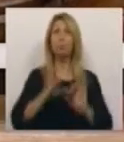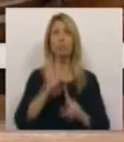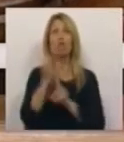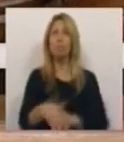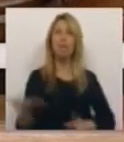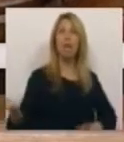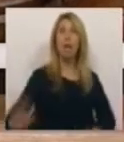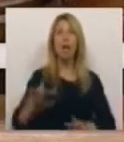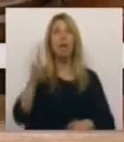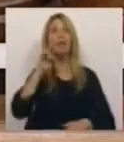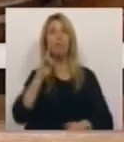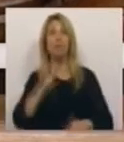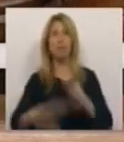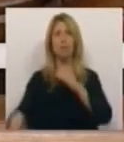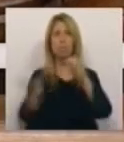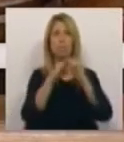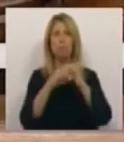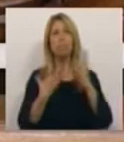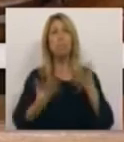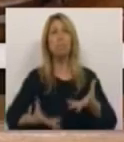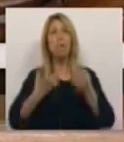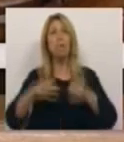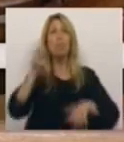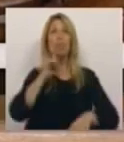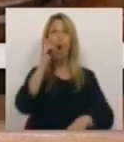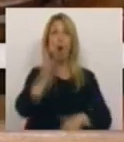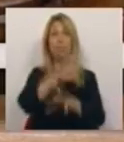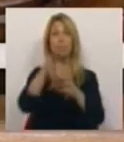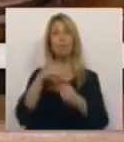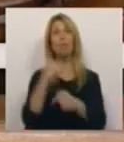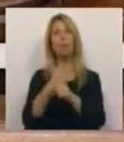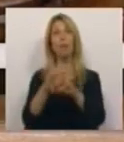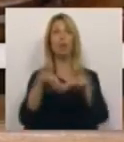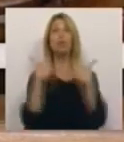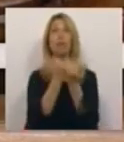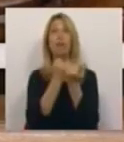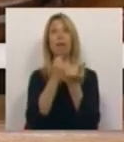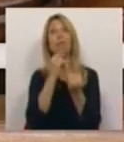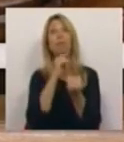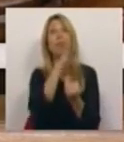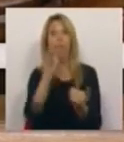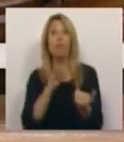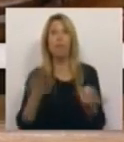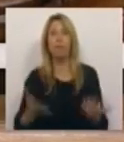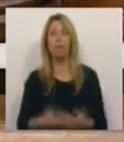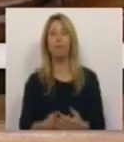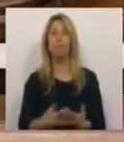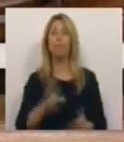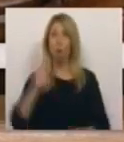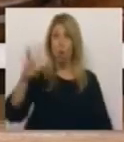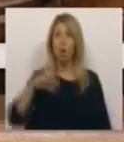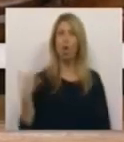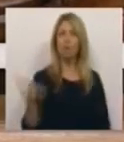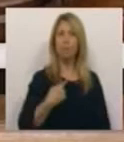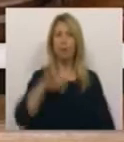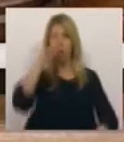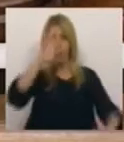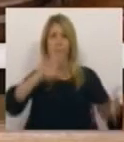defesa da igualdade entre mulheres e homens no trabalho, na sociedade e na família. No nosso país, a Revolução de